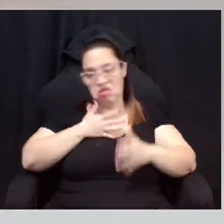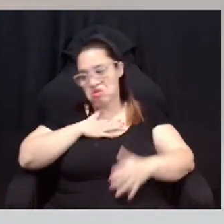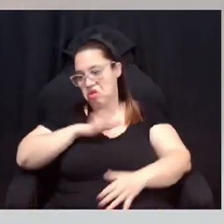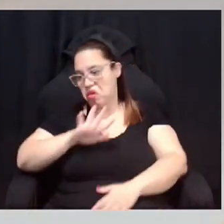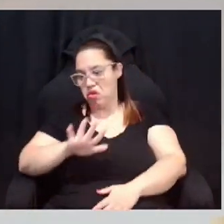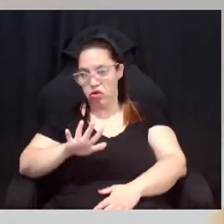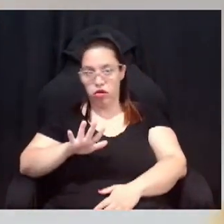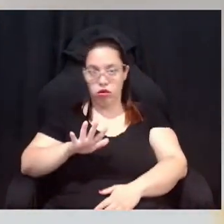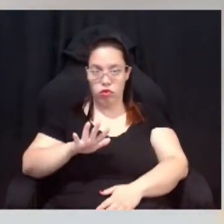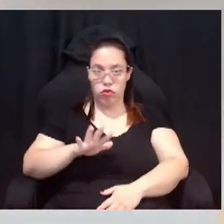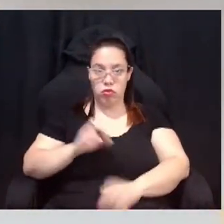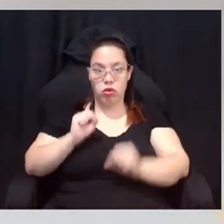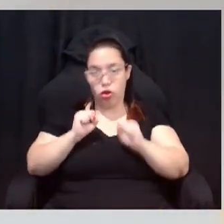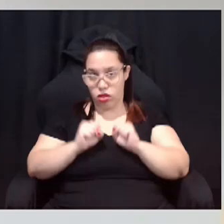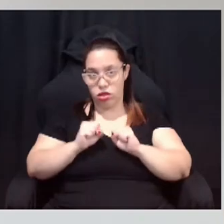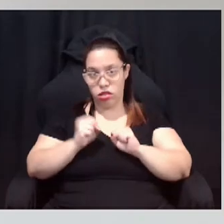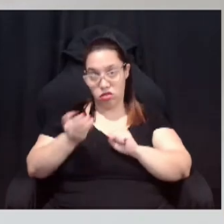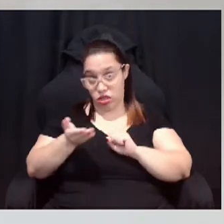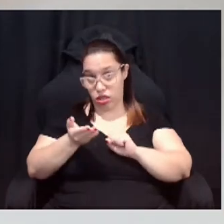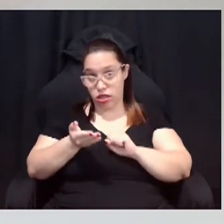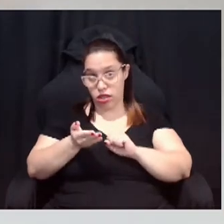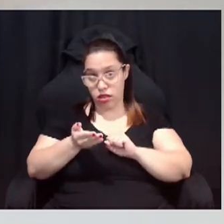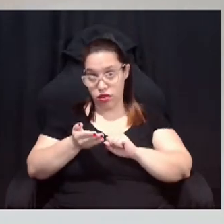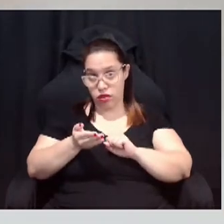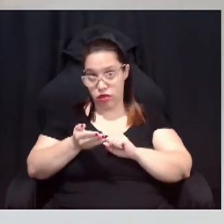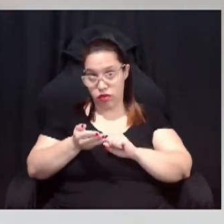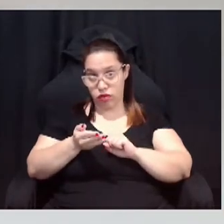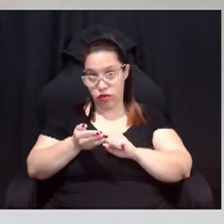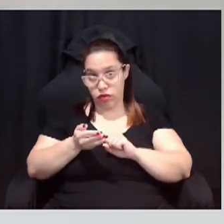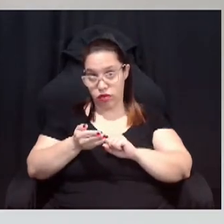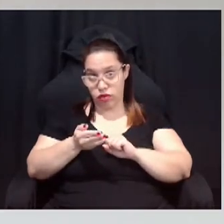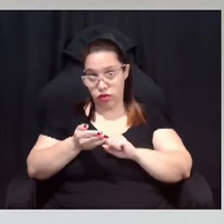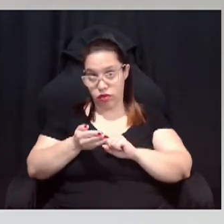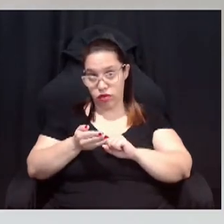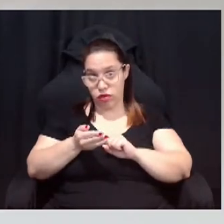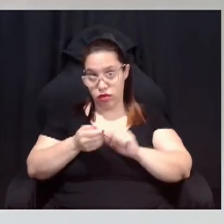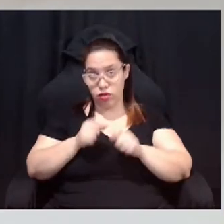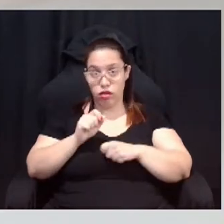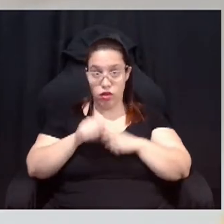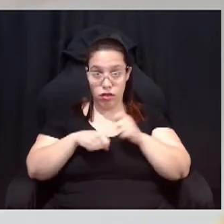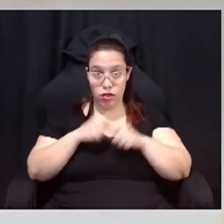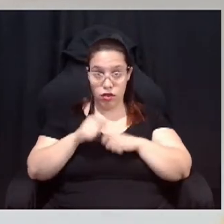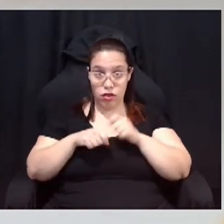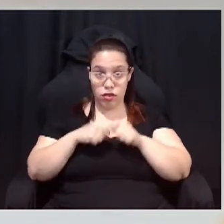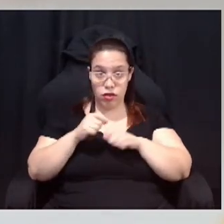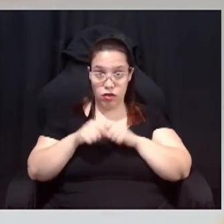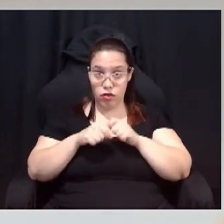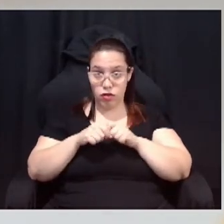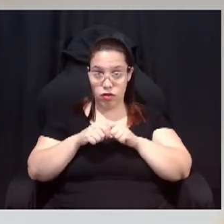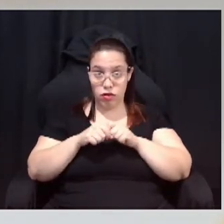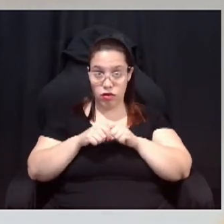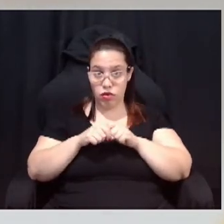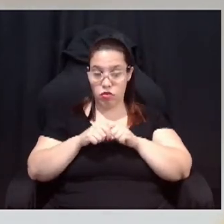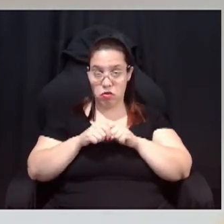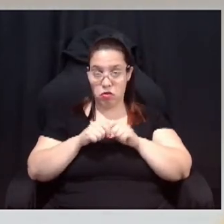assim, tá? E tem outros nozinhos que a gente pode fazer. Eu posso dar um nozinho